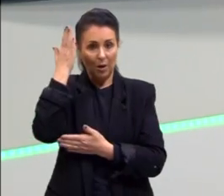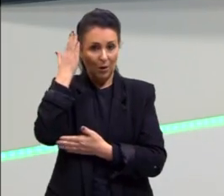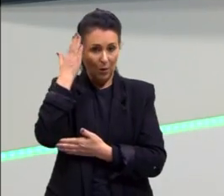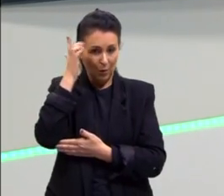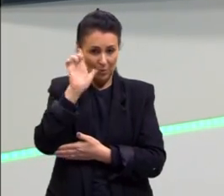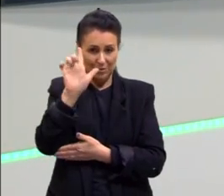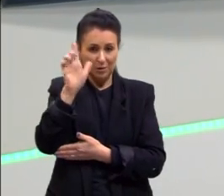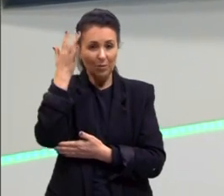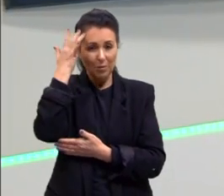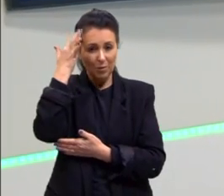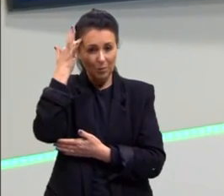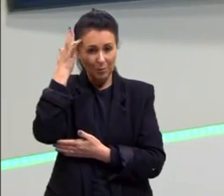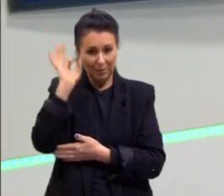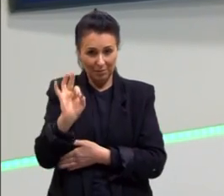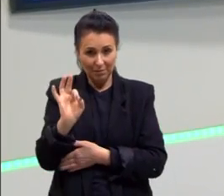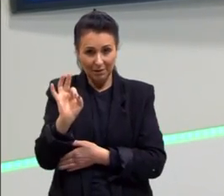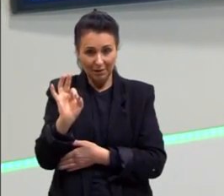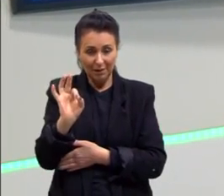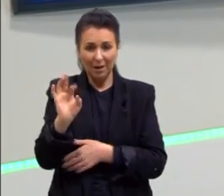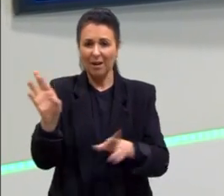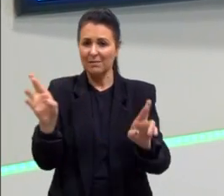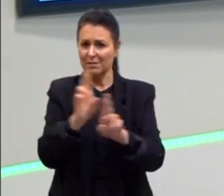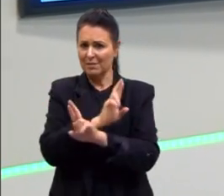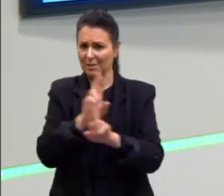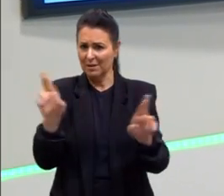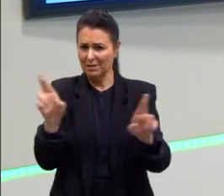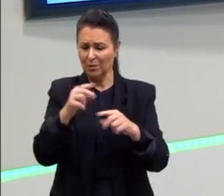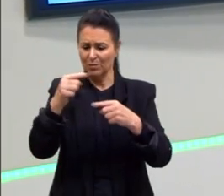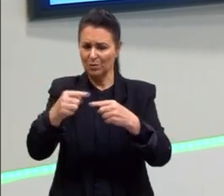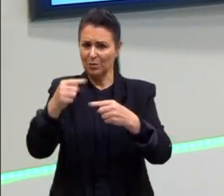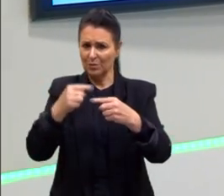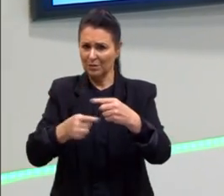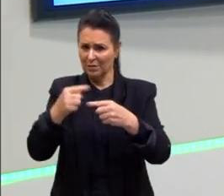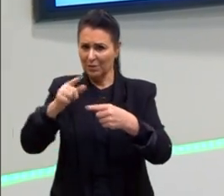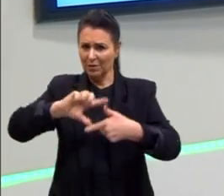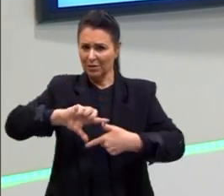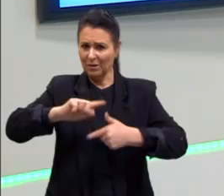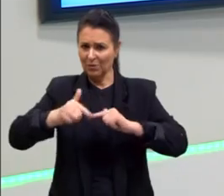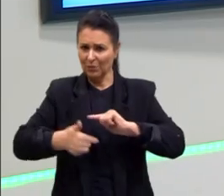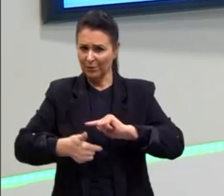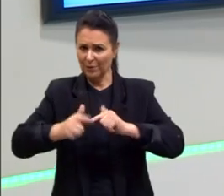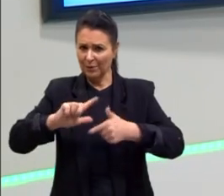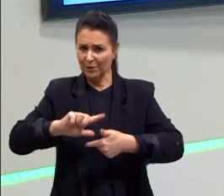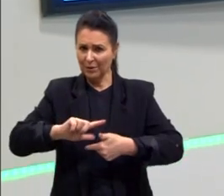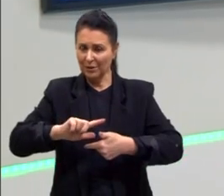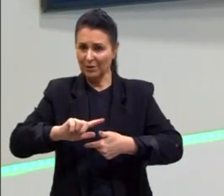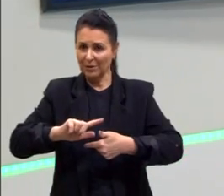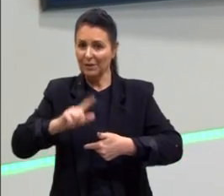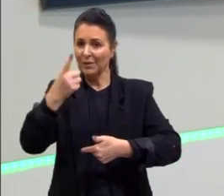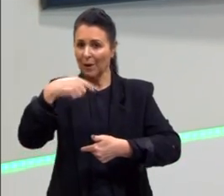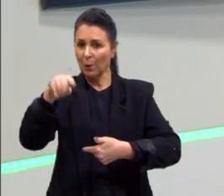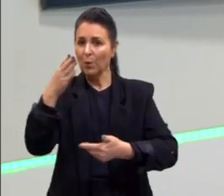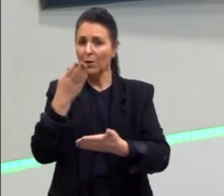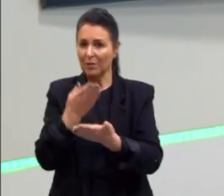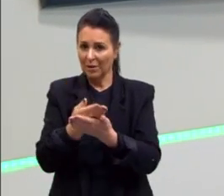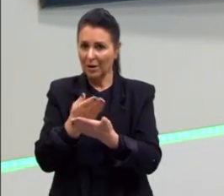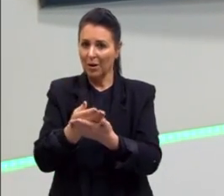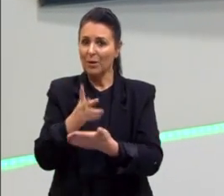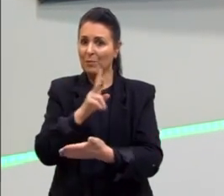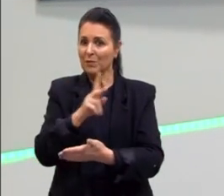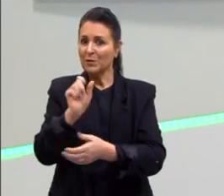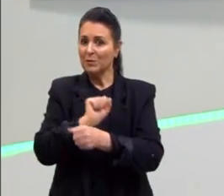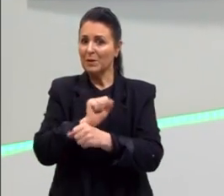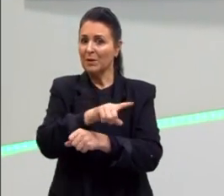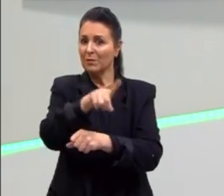conseguiram compreender todas essas relações de proporção na geometria conto com vocês para próxima aula